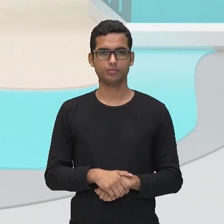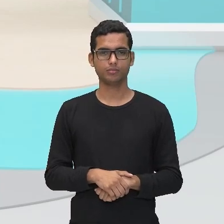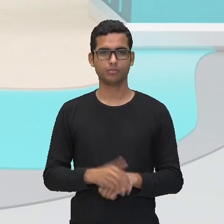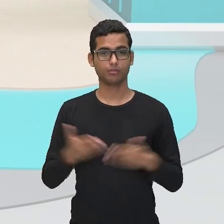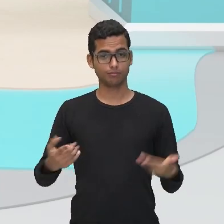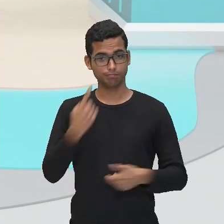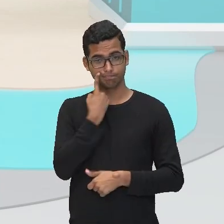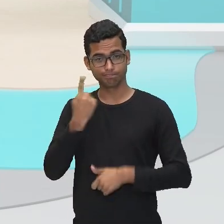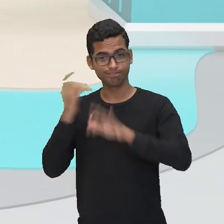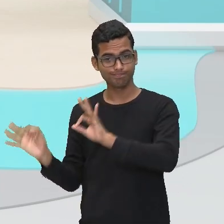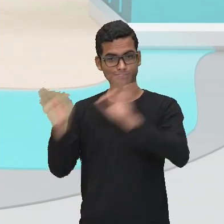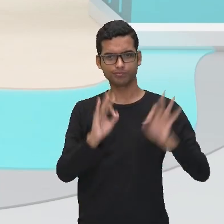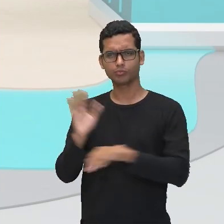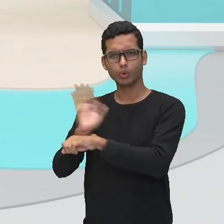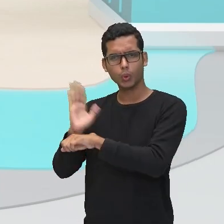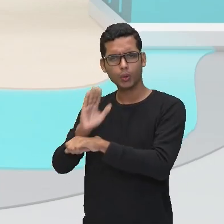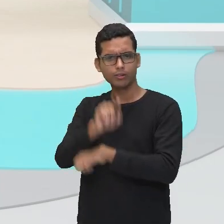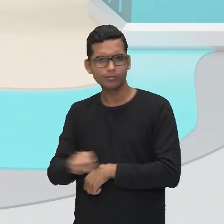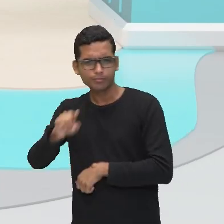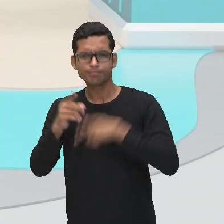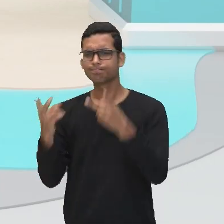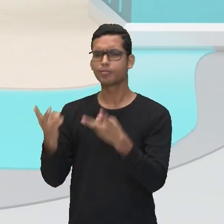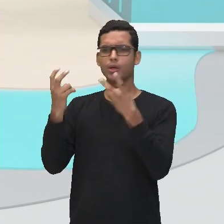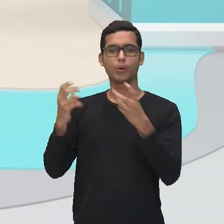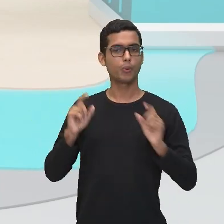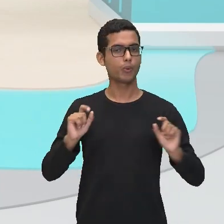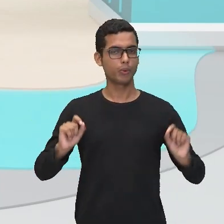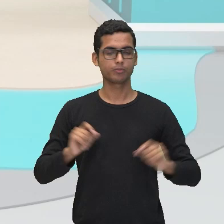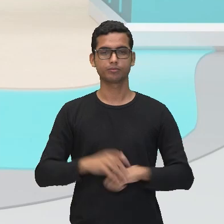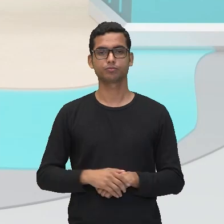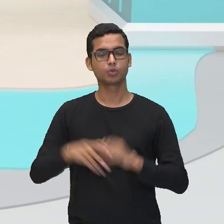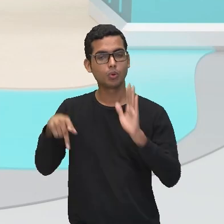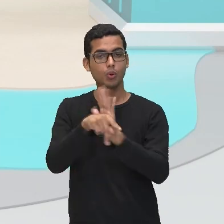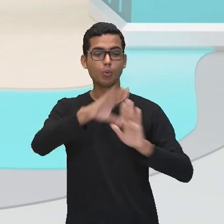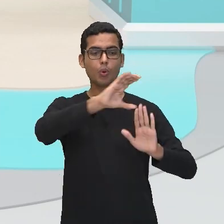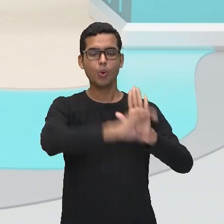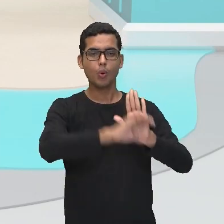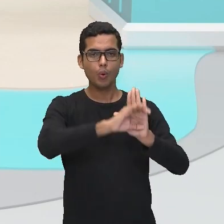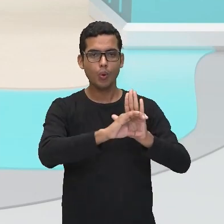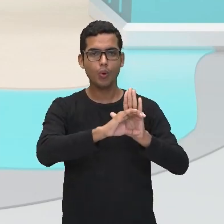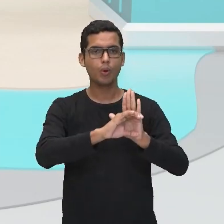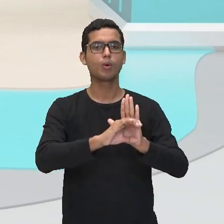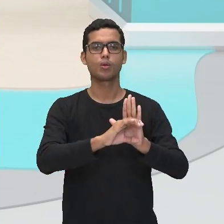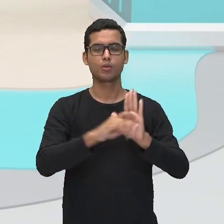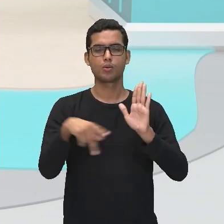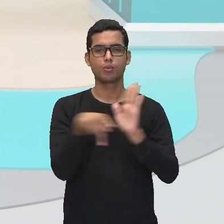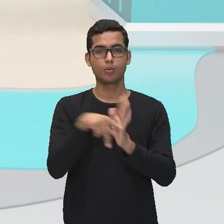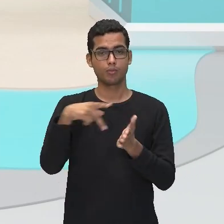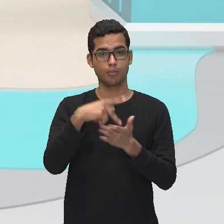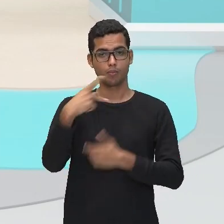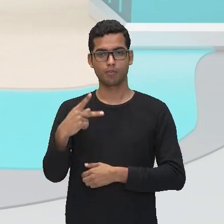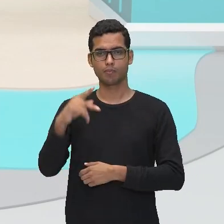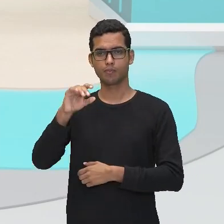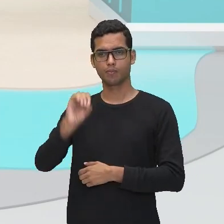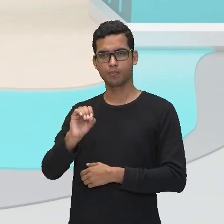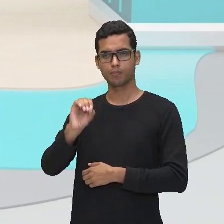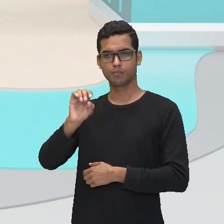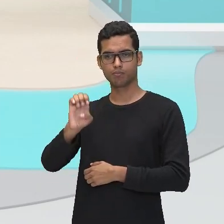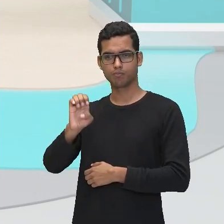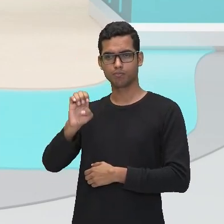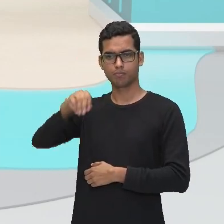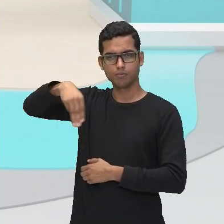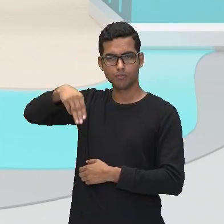Então, nesse vídeo você teve aqui um conceito sobre poemas, inclusive